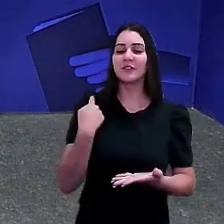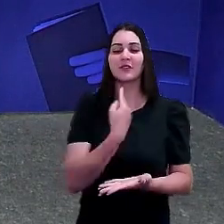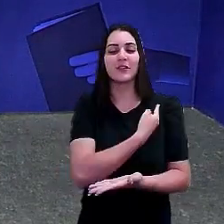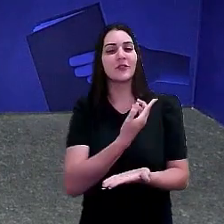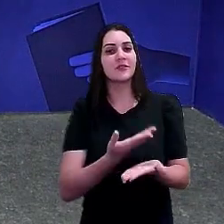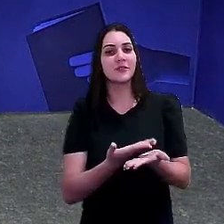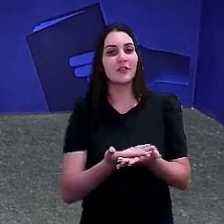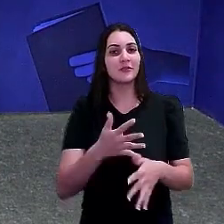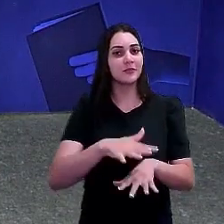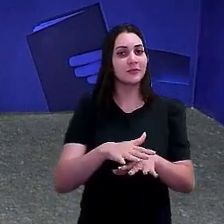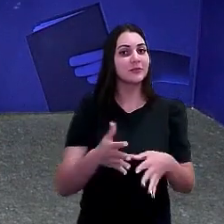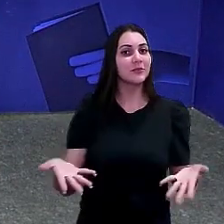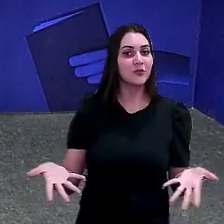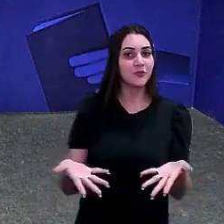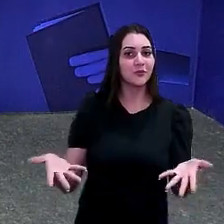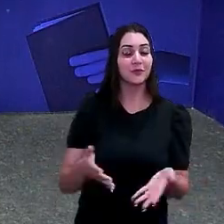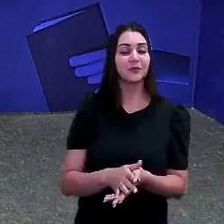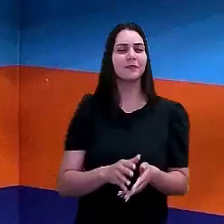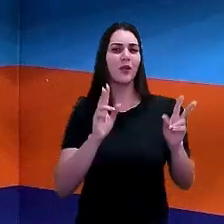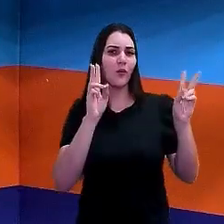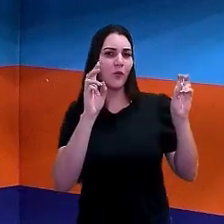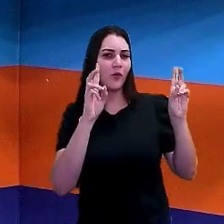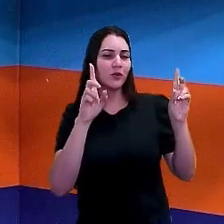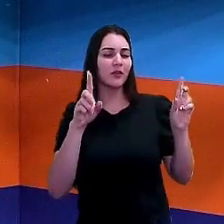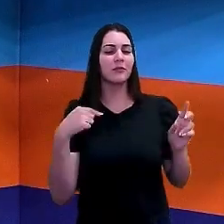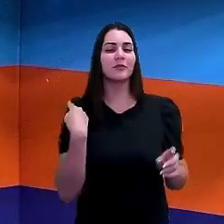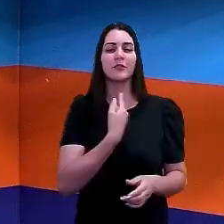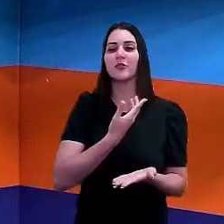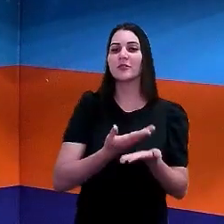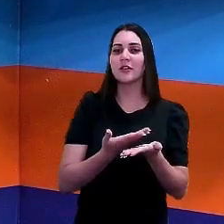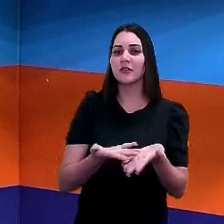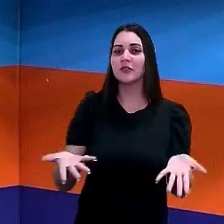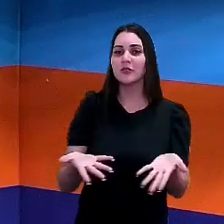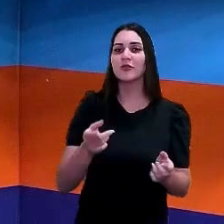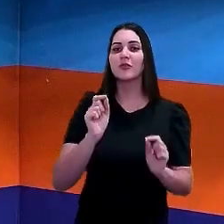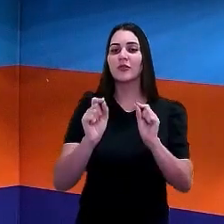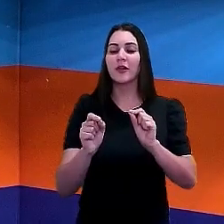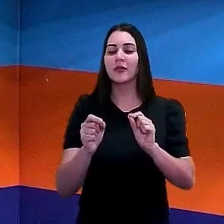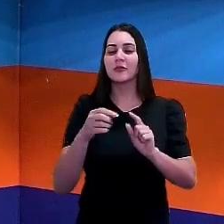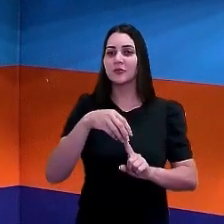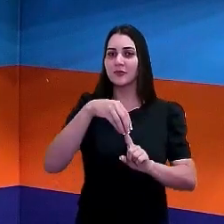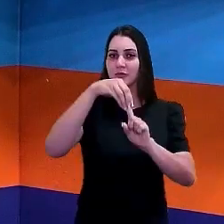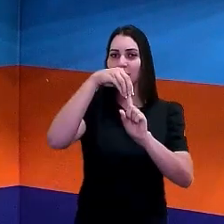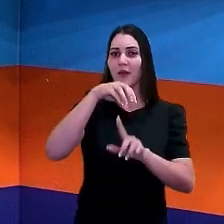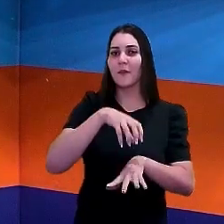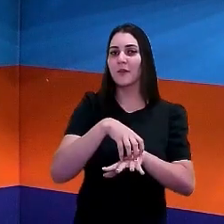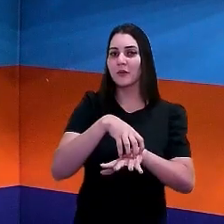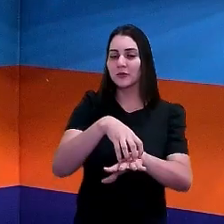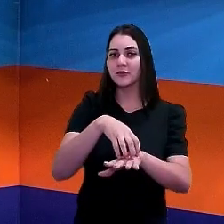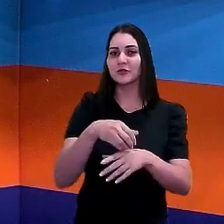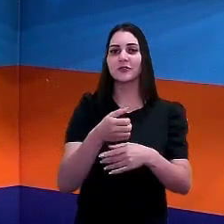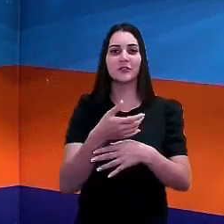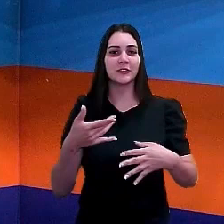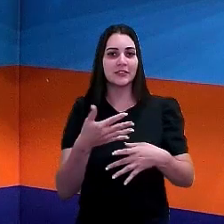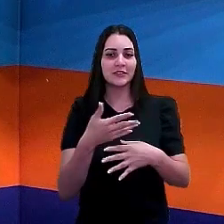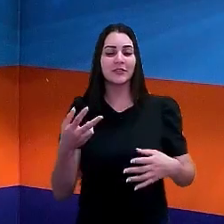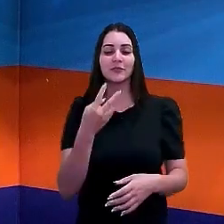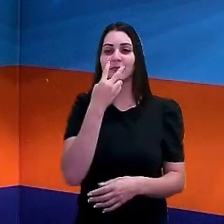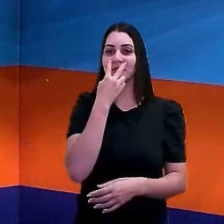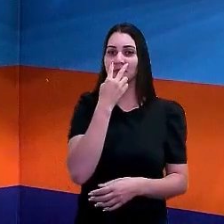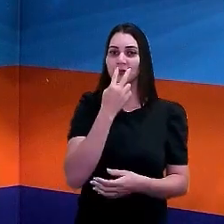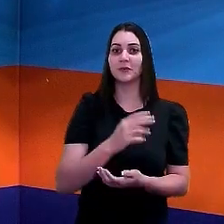de matemática de hoje. E o tema da nossa aula de hoje é Principais pontos turísticos da cidade da Vitória de